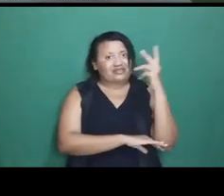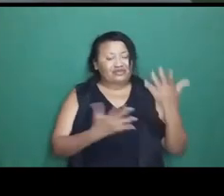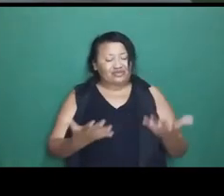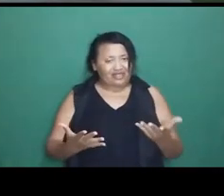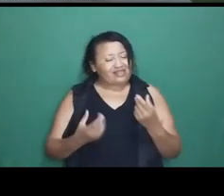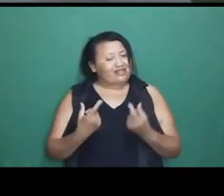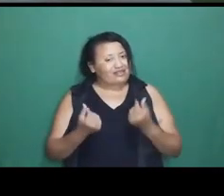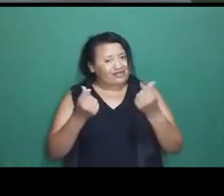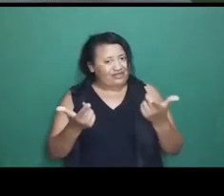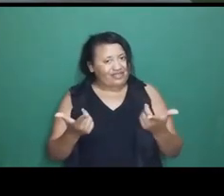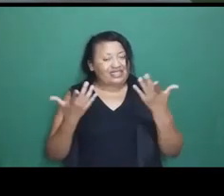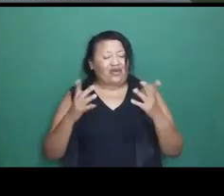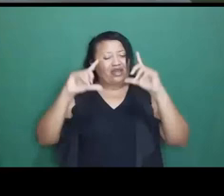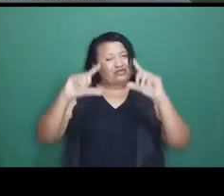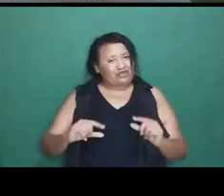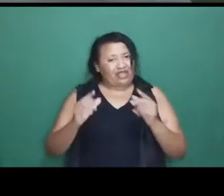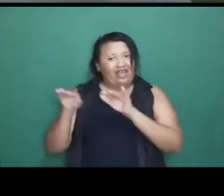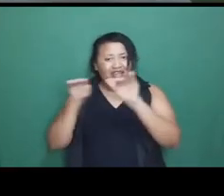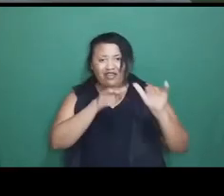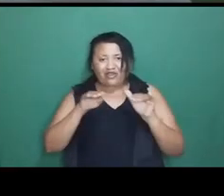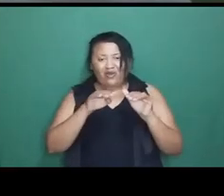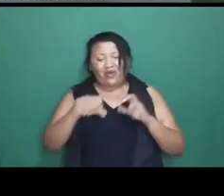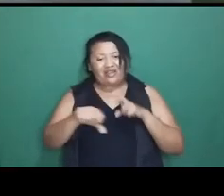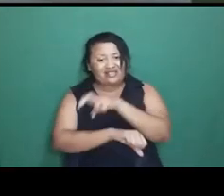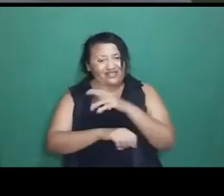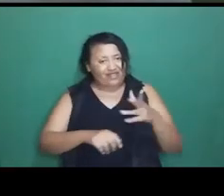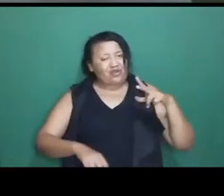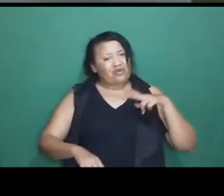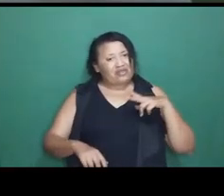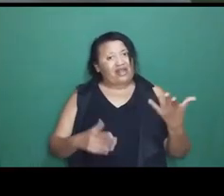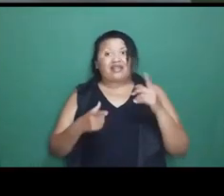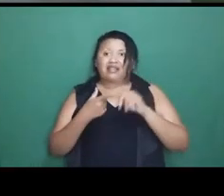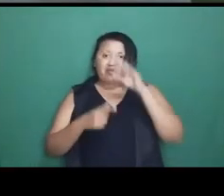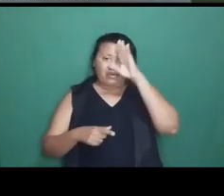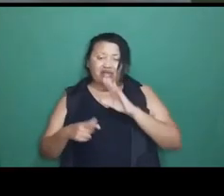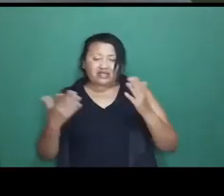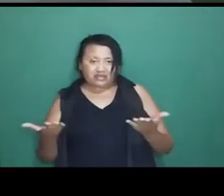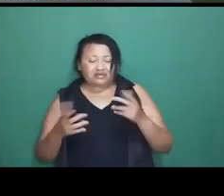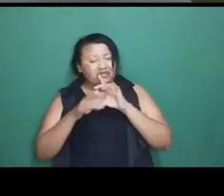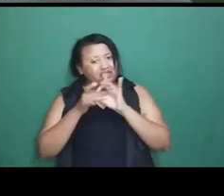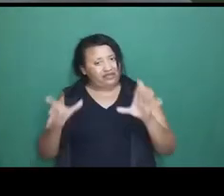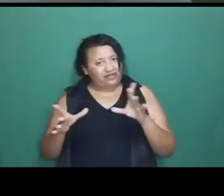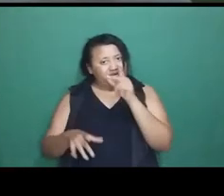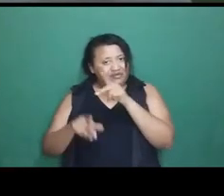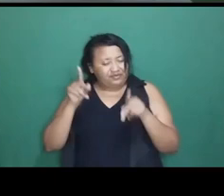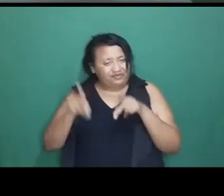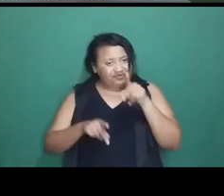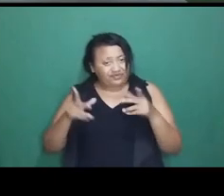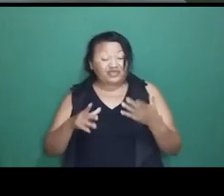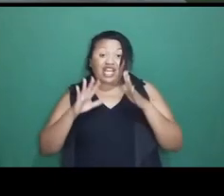reduzida igualmente a interferência do privado no público já que o poder procurava